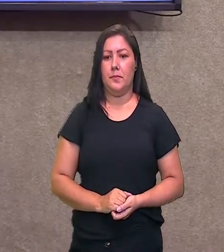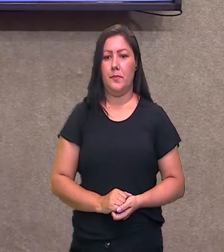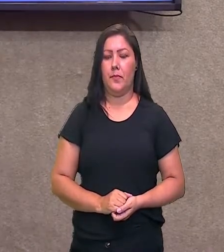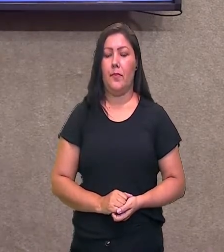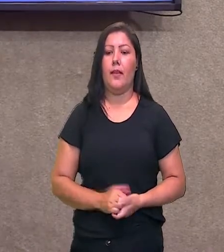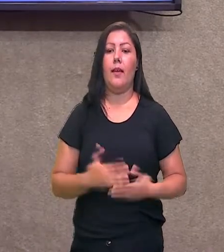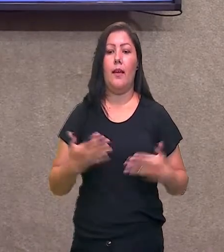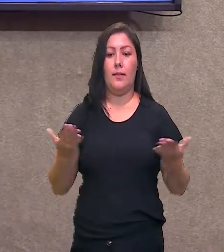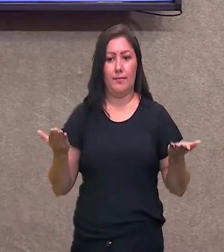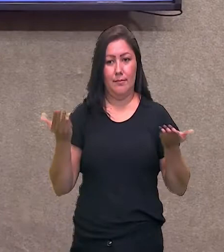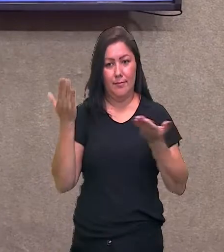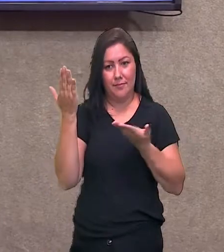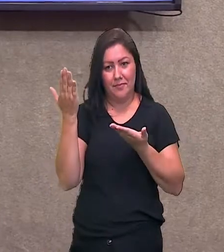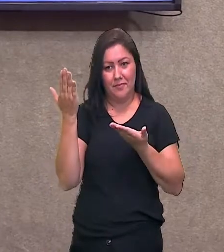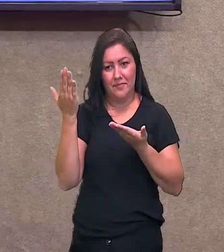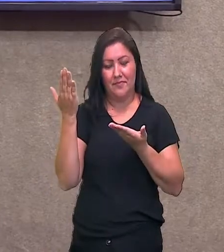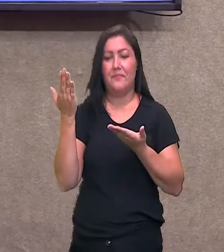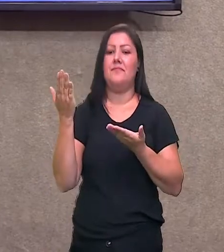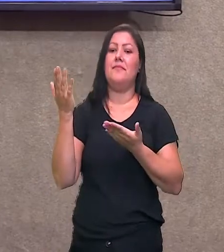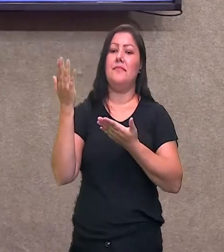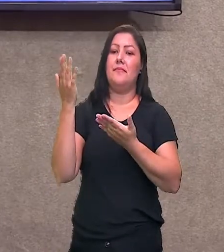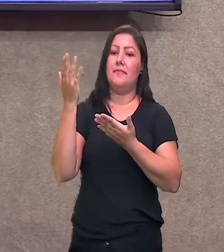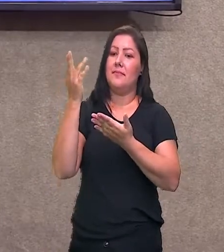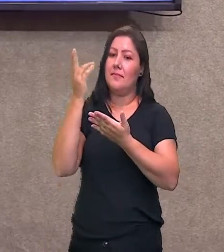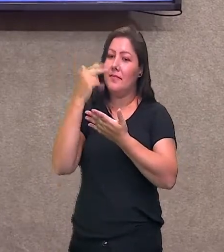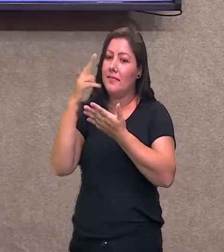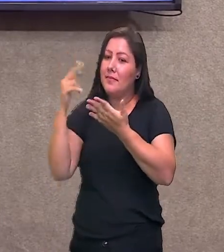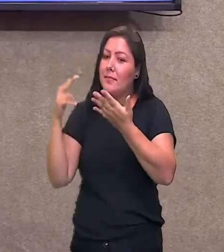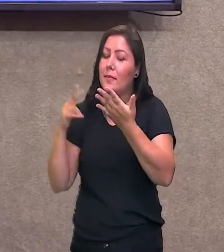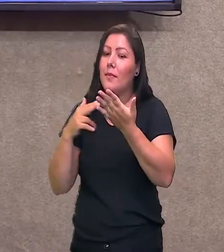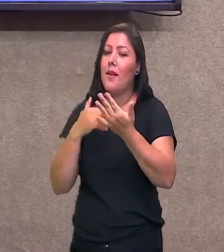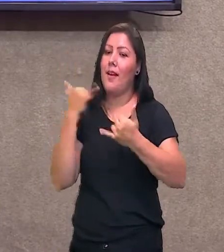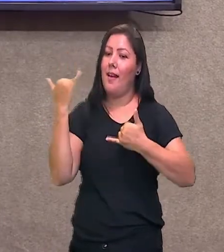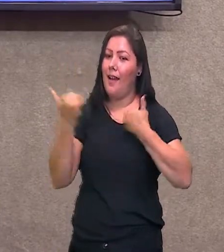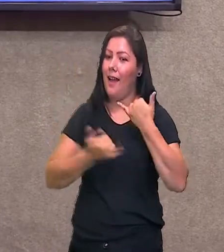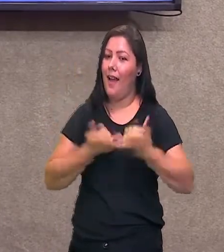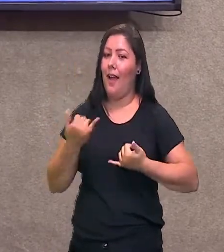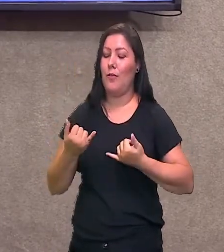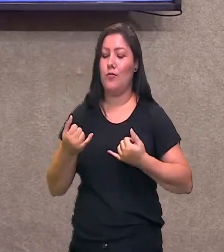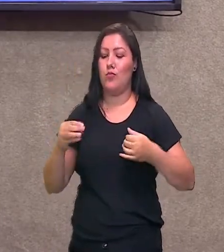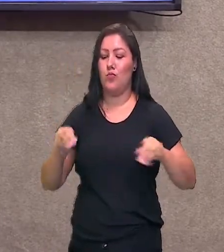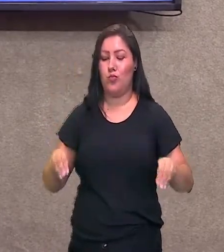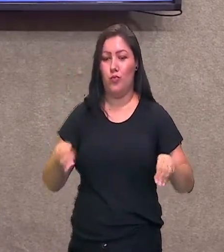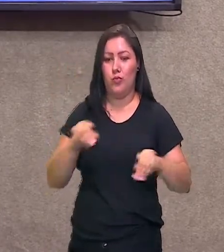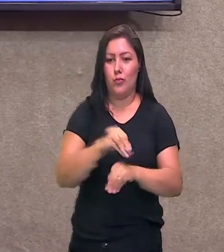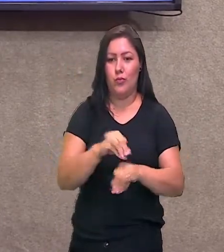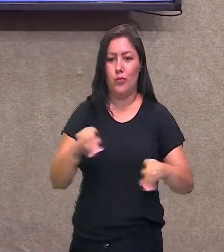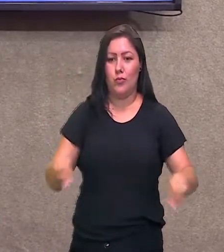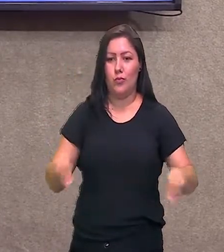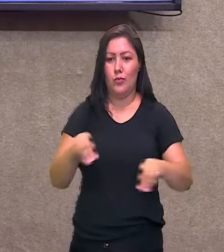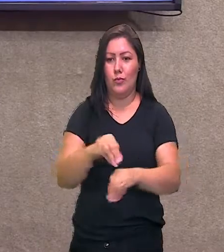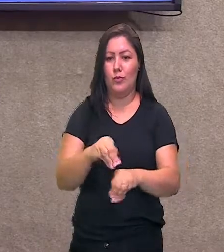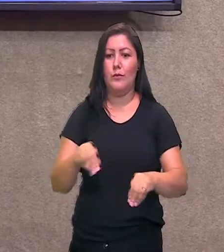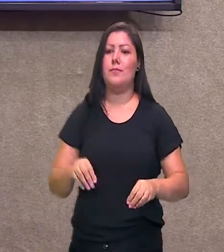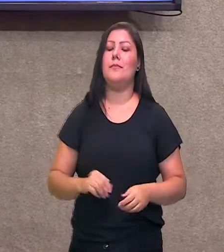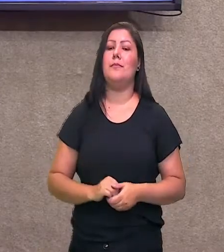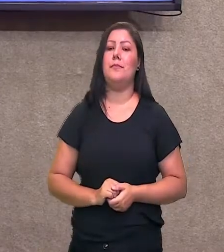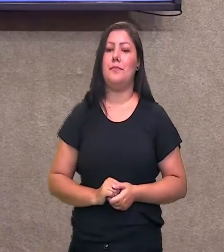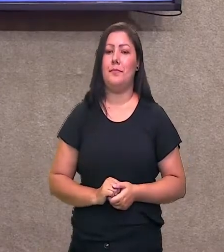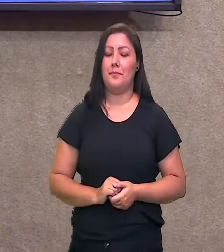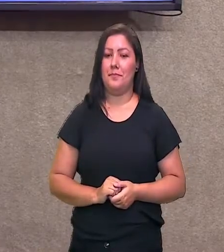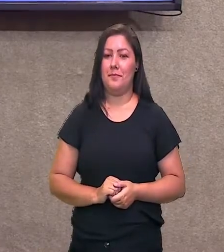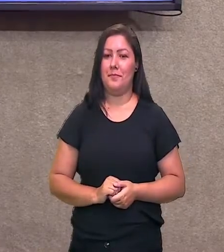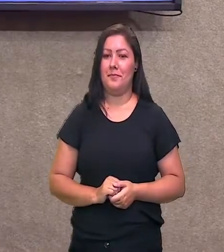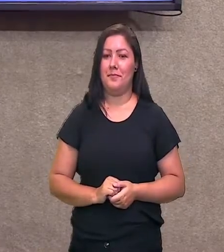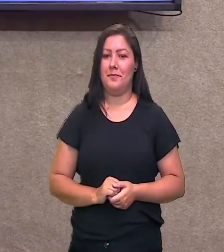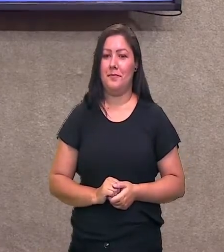E aí nós temos, né, um jogo de xadrez muito interessante.